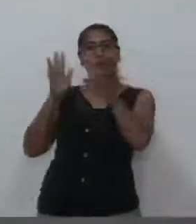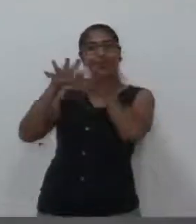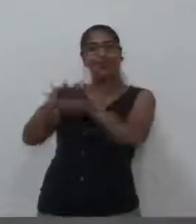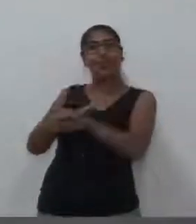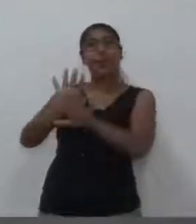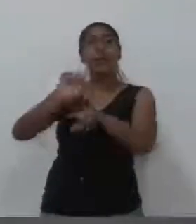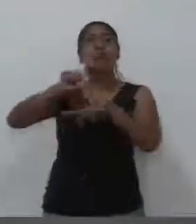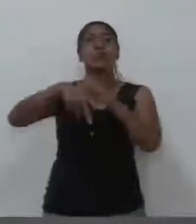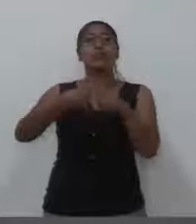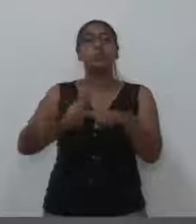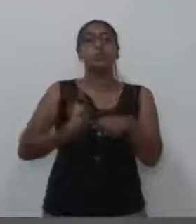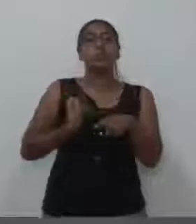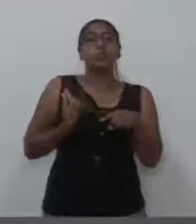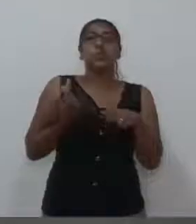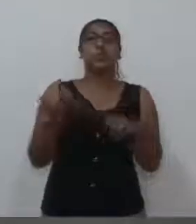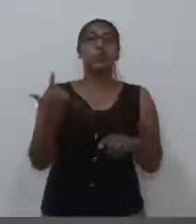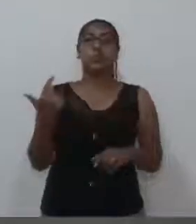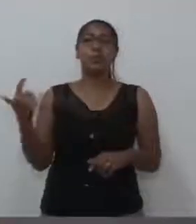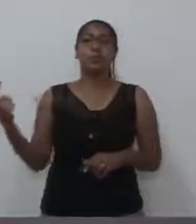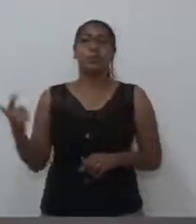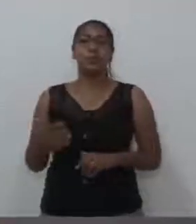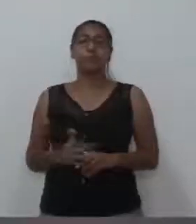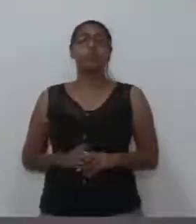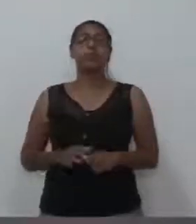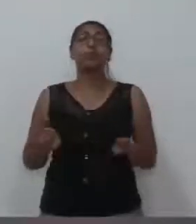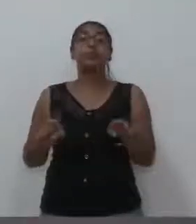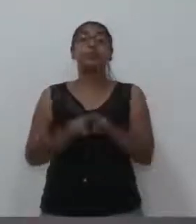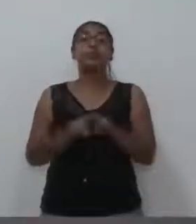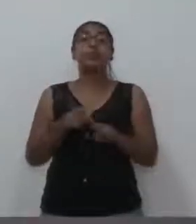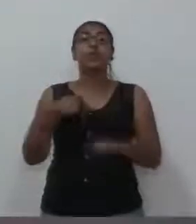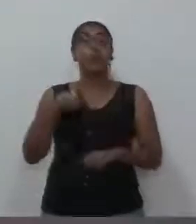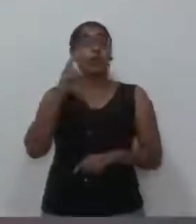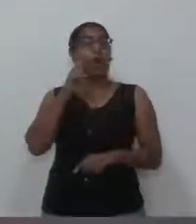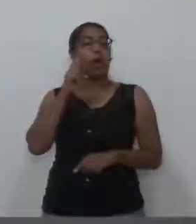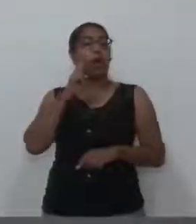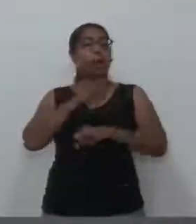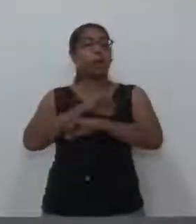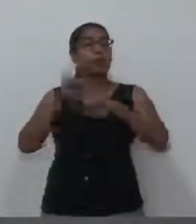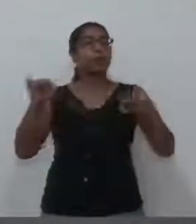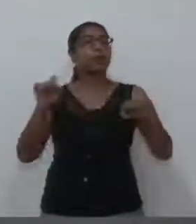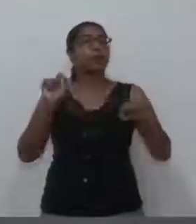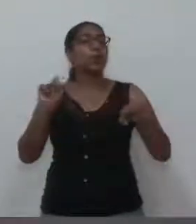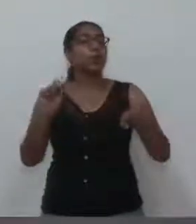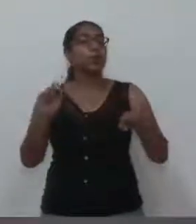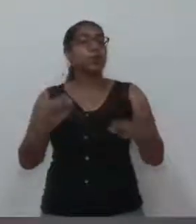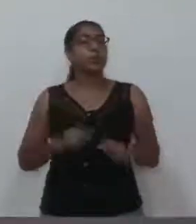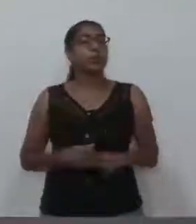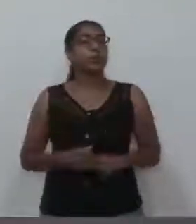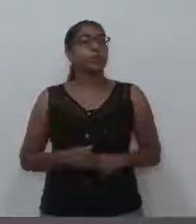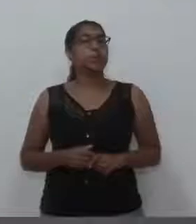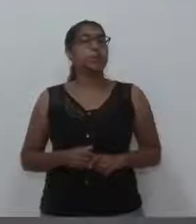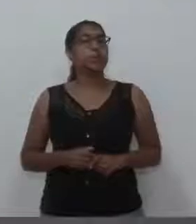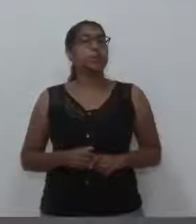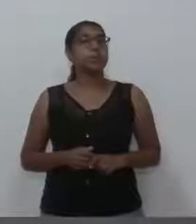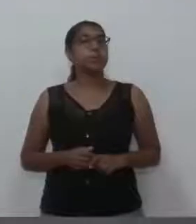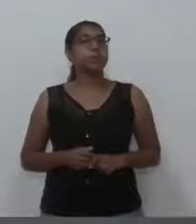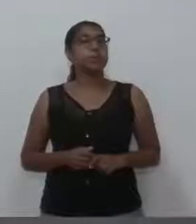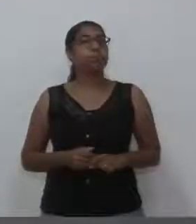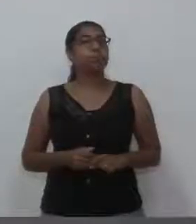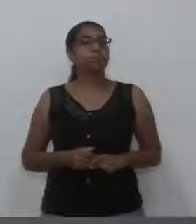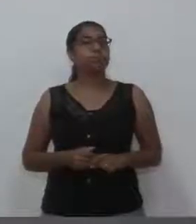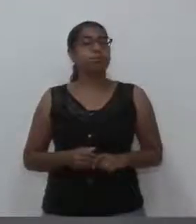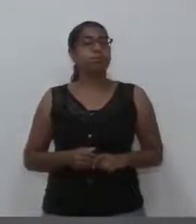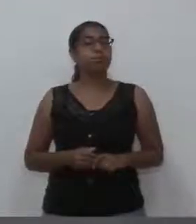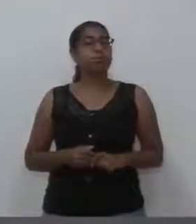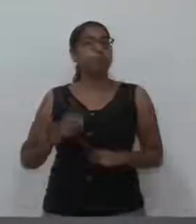seja perigoso. E eu quero, o restante do tempo, lembrar também um pouquinho da situação que nos foi colocada, não